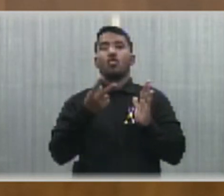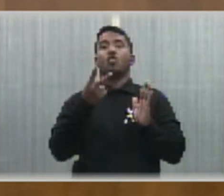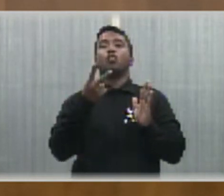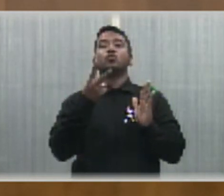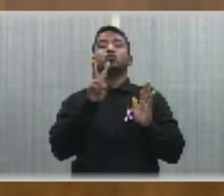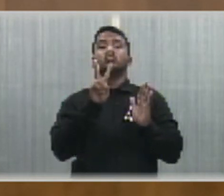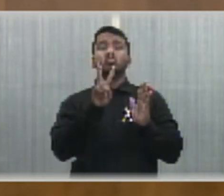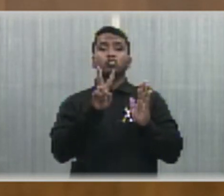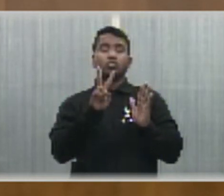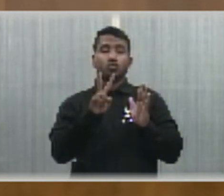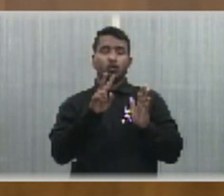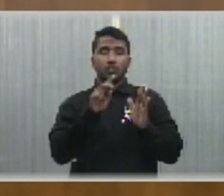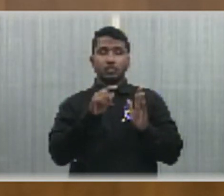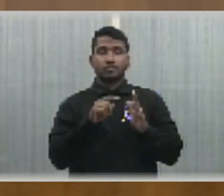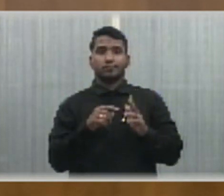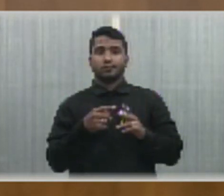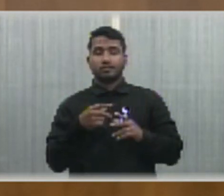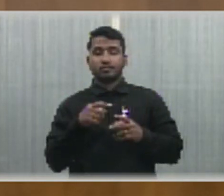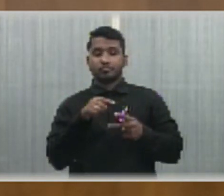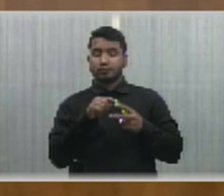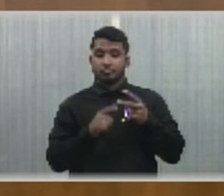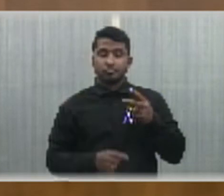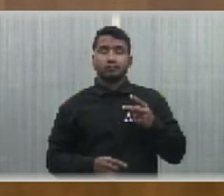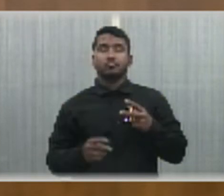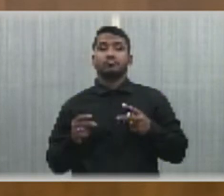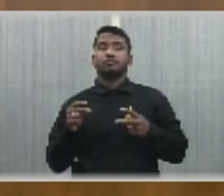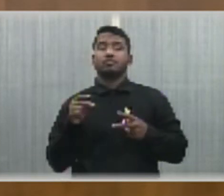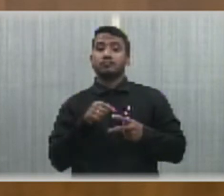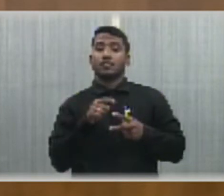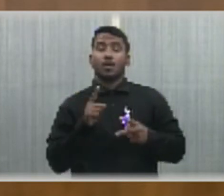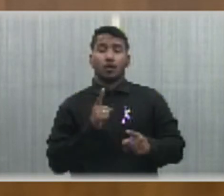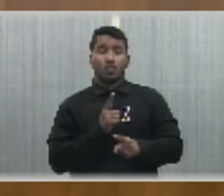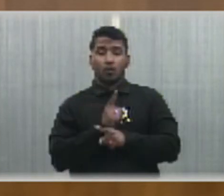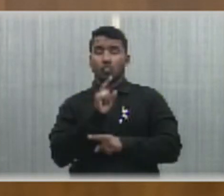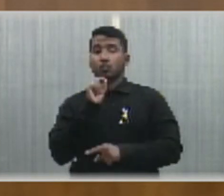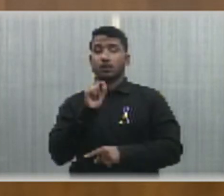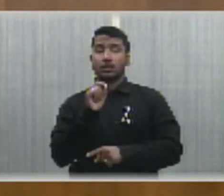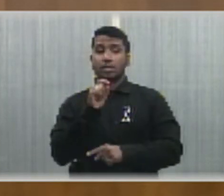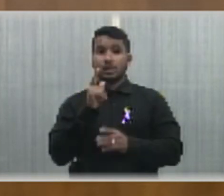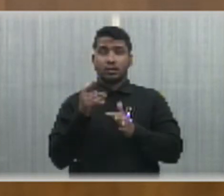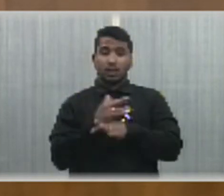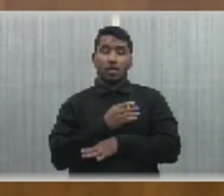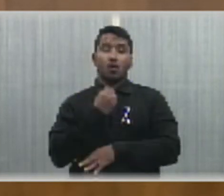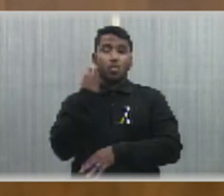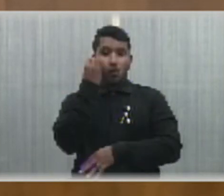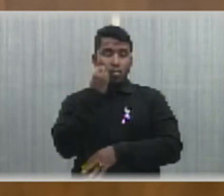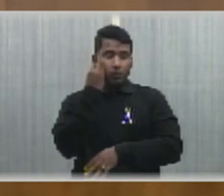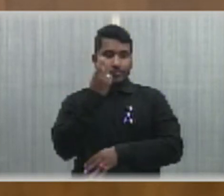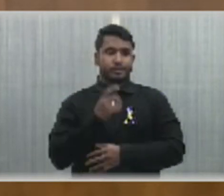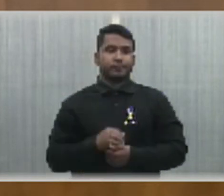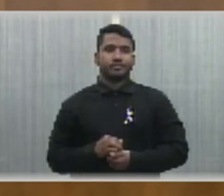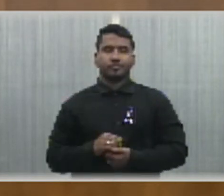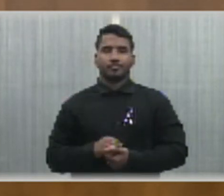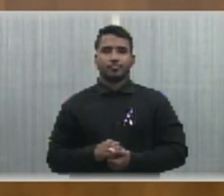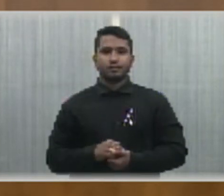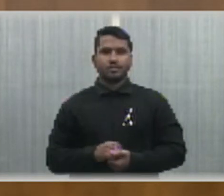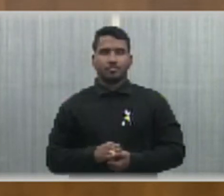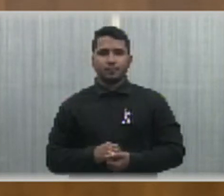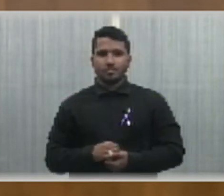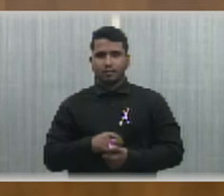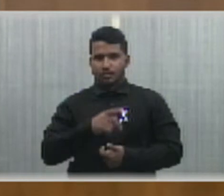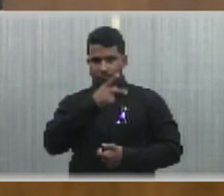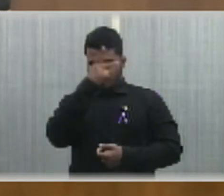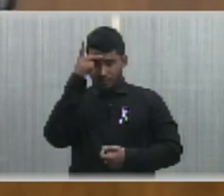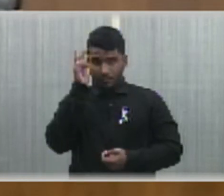2 casos que encontraram em Oeiras, por sinal, na cidade de Oeiras, pessoas